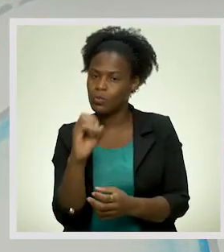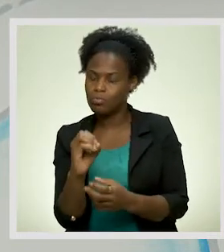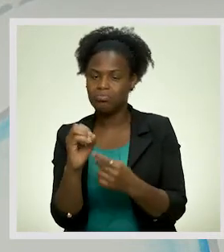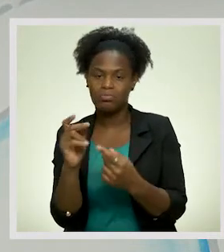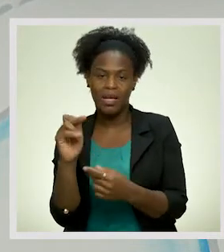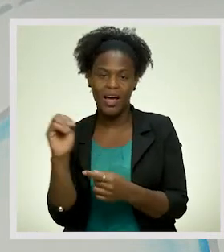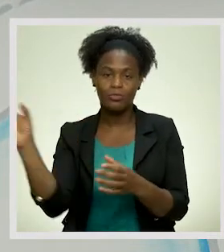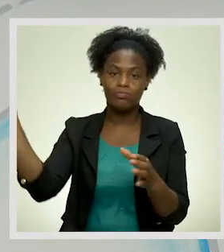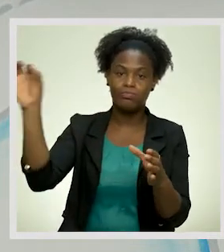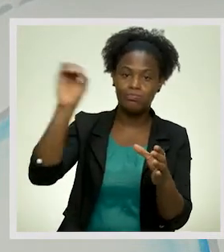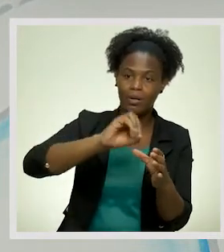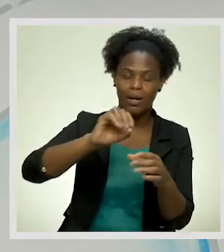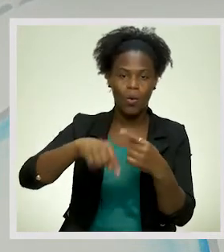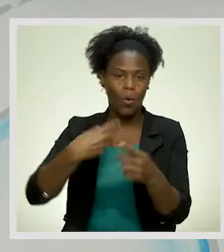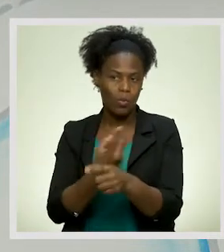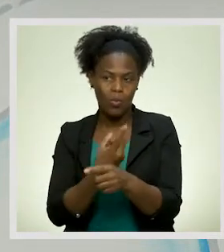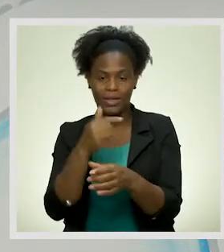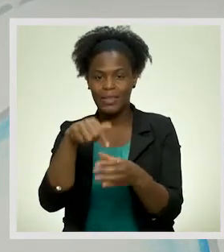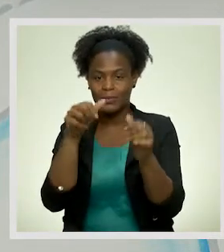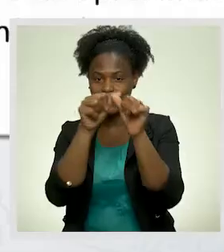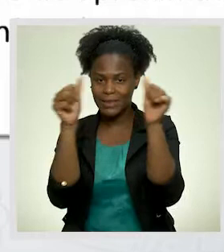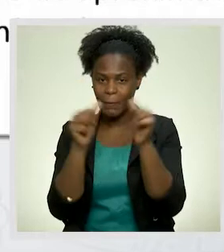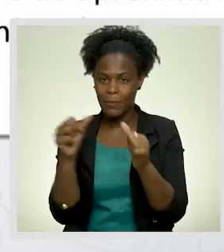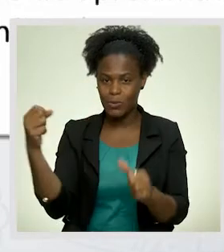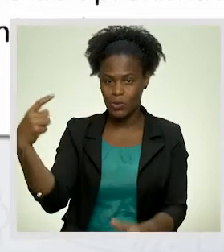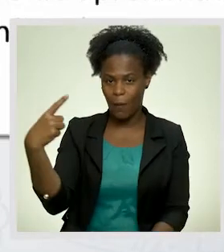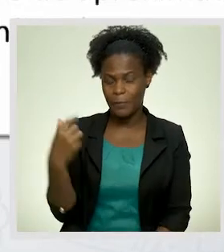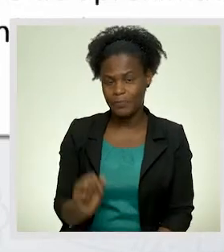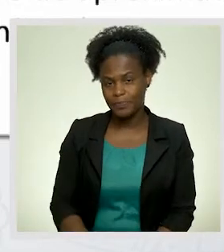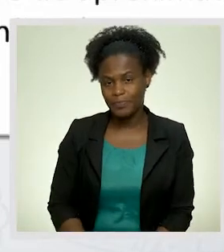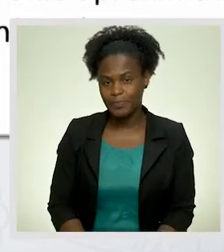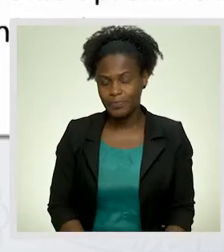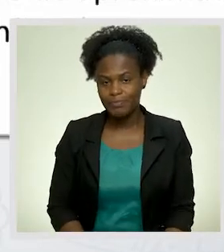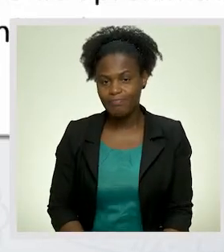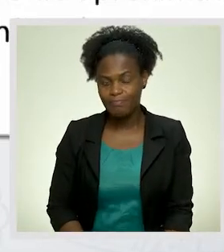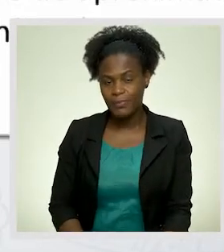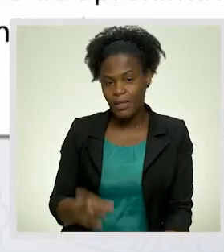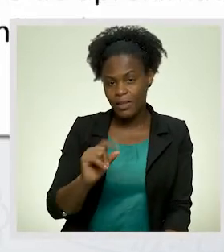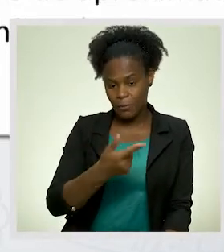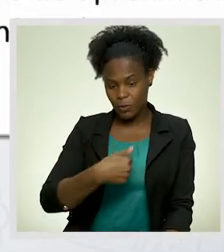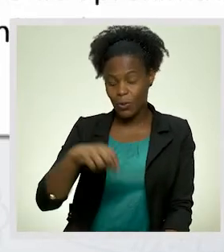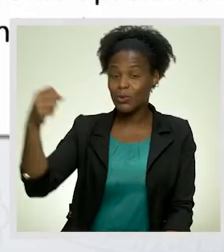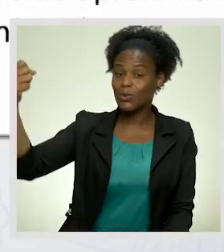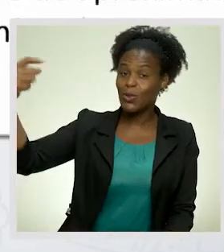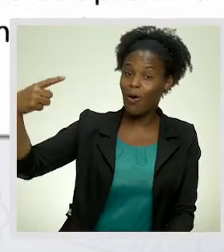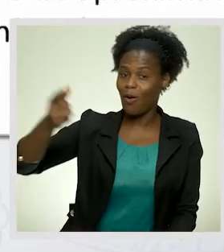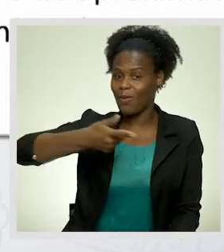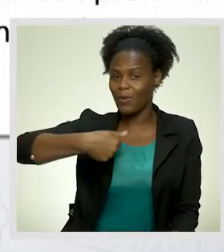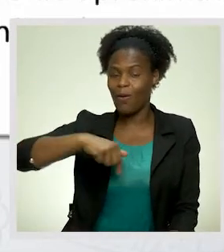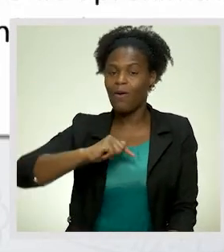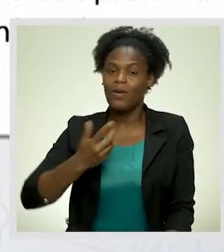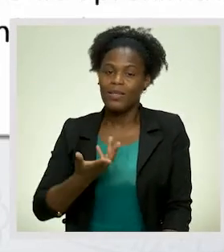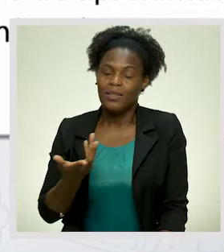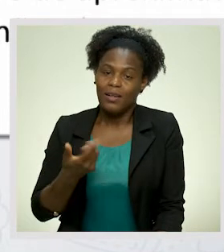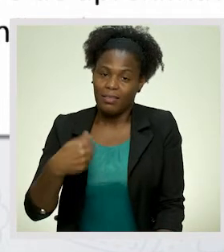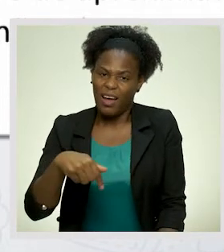fazem parte do sistema solar. E o nosso Sol, minha gente,